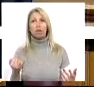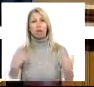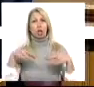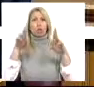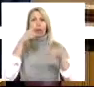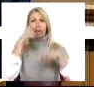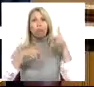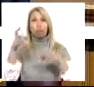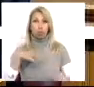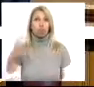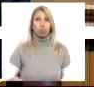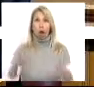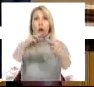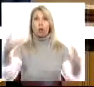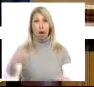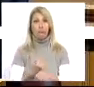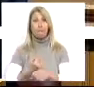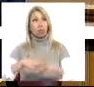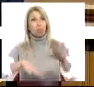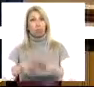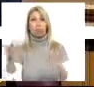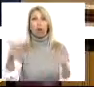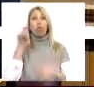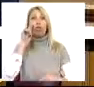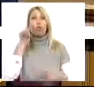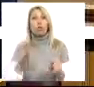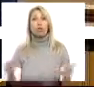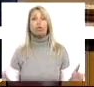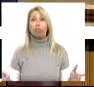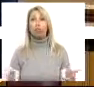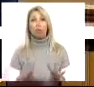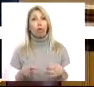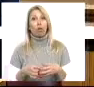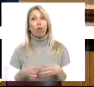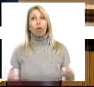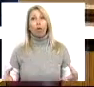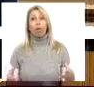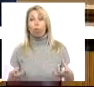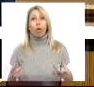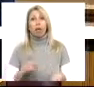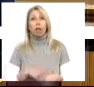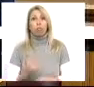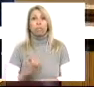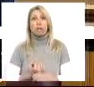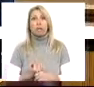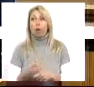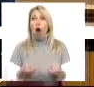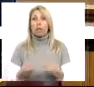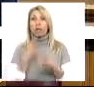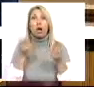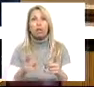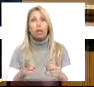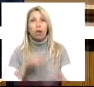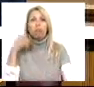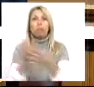dos portugueses, das autarquias e até dos operadores turísticos, e sem dar tempo aos serviços de se reorganizarem, nós apresentámos há